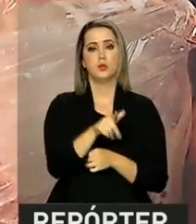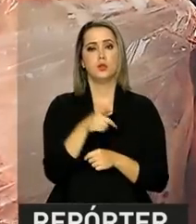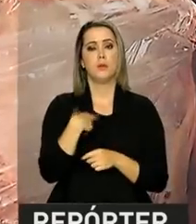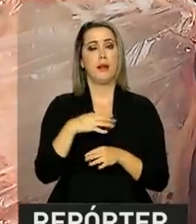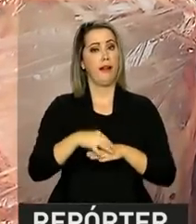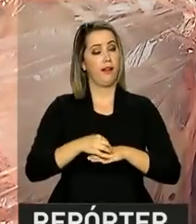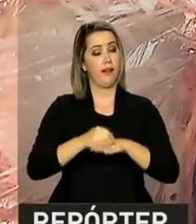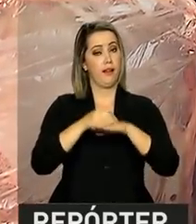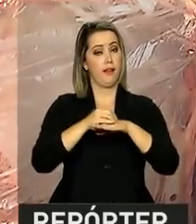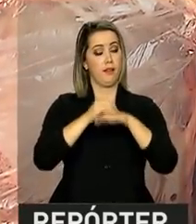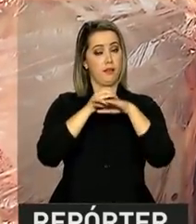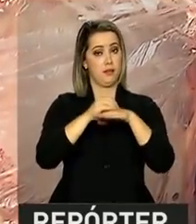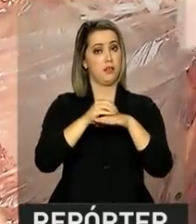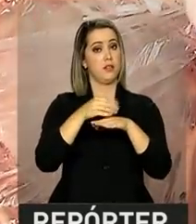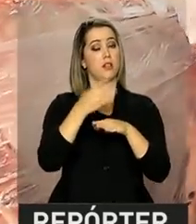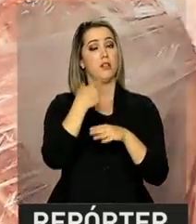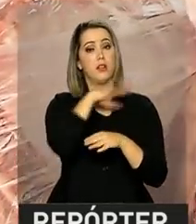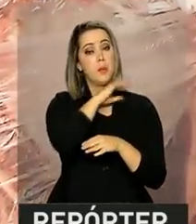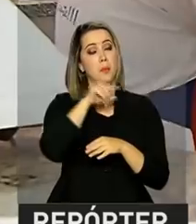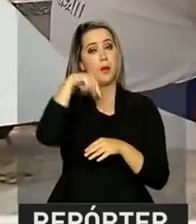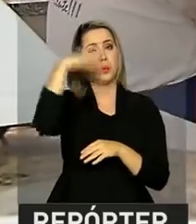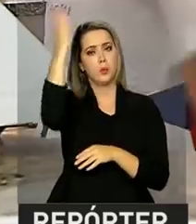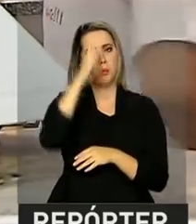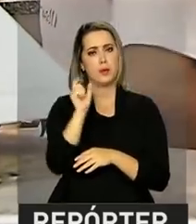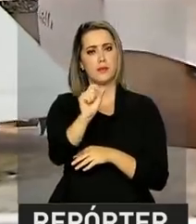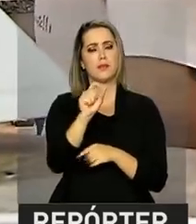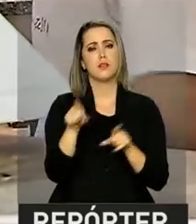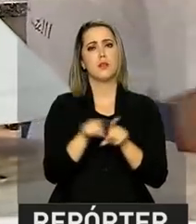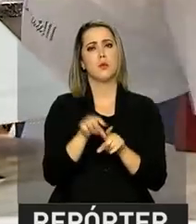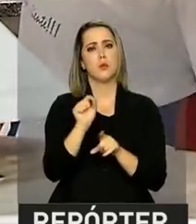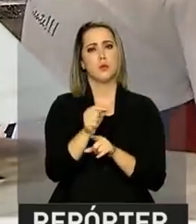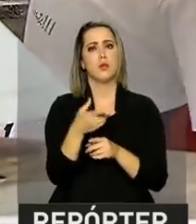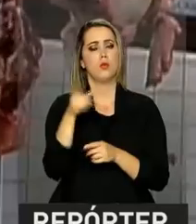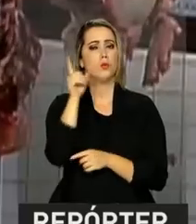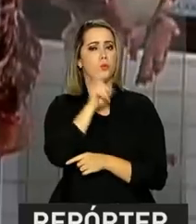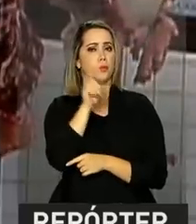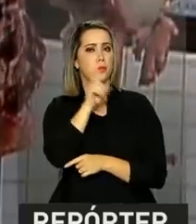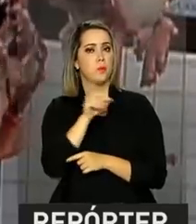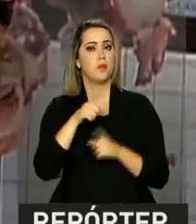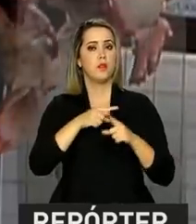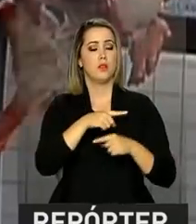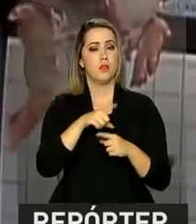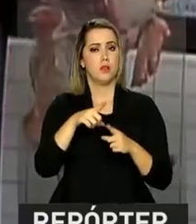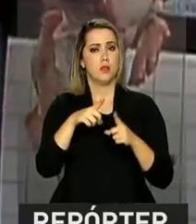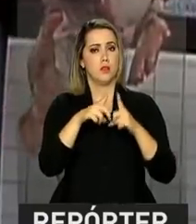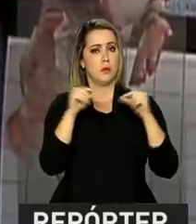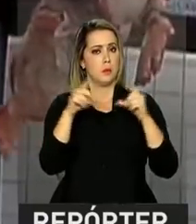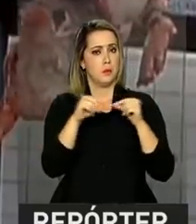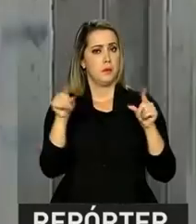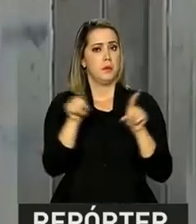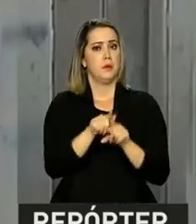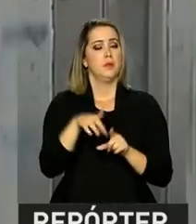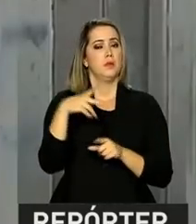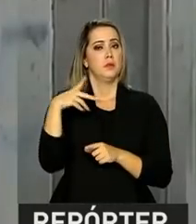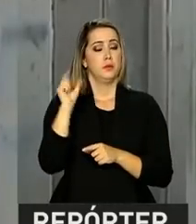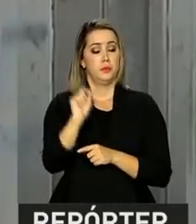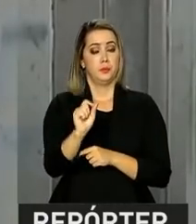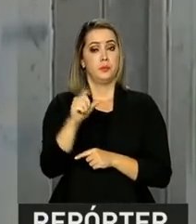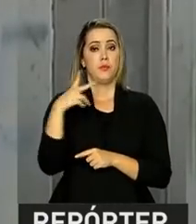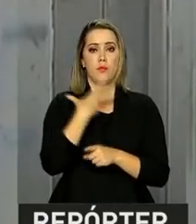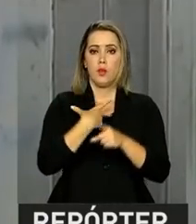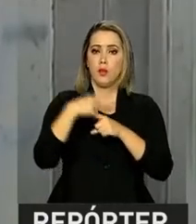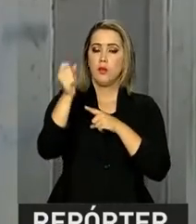carne bovina brasileira, nos Estados Unidos e no Japão. Vitórias importantes para o maior exportador